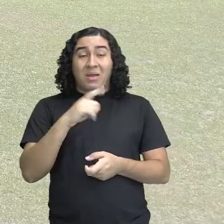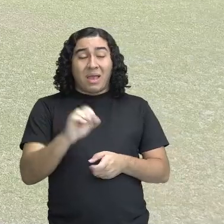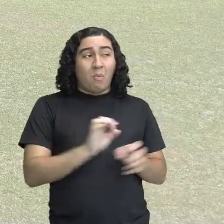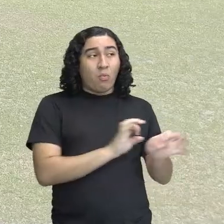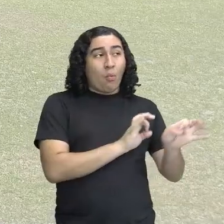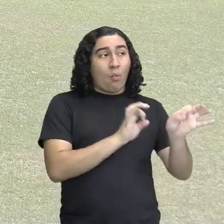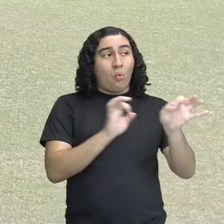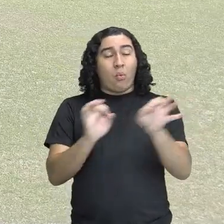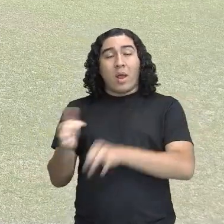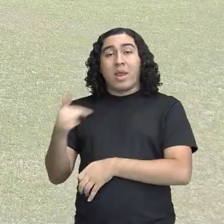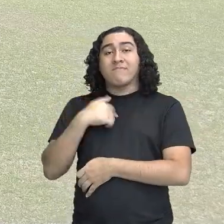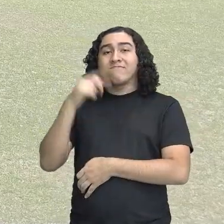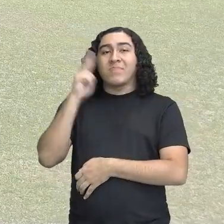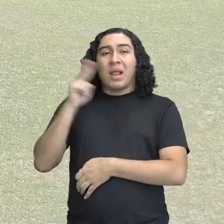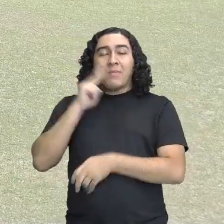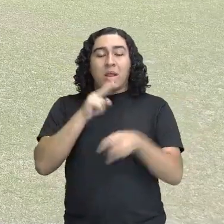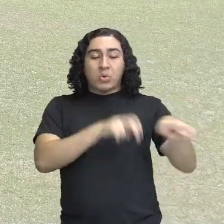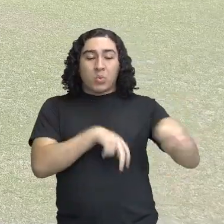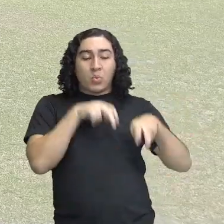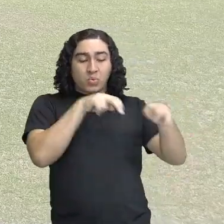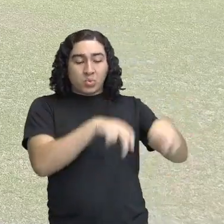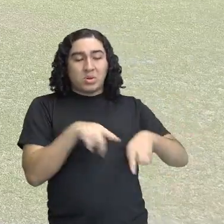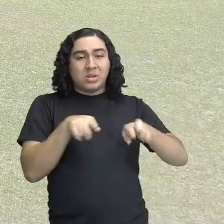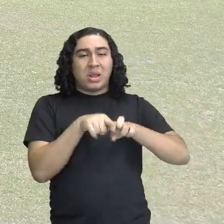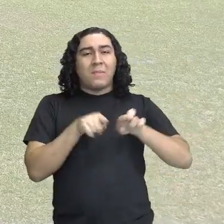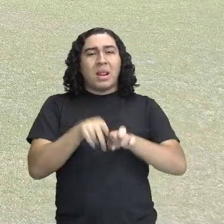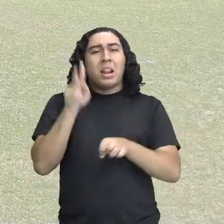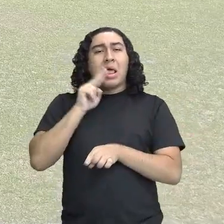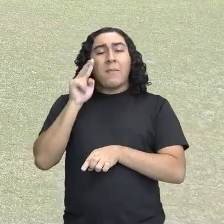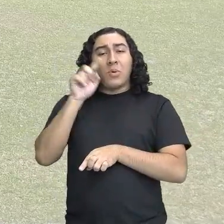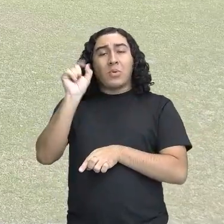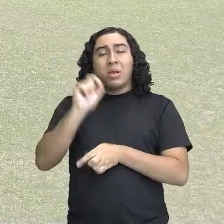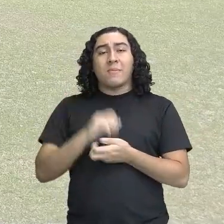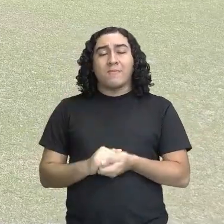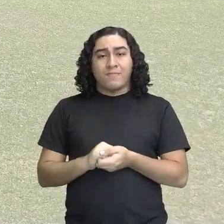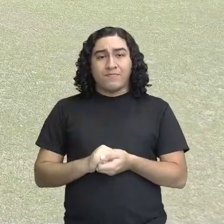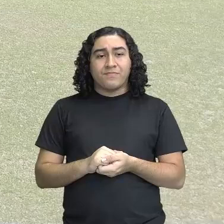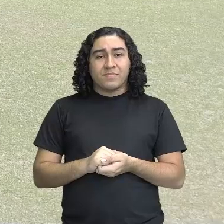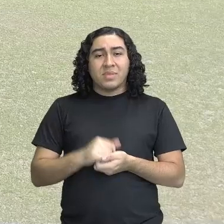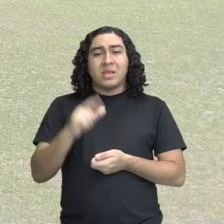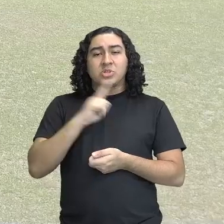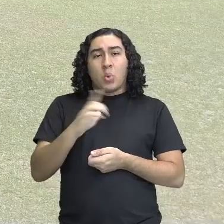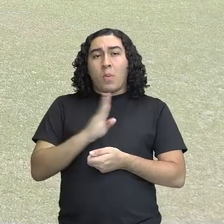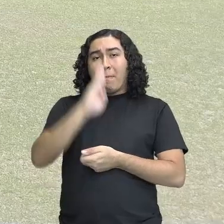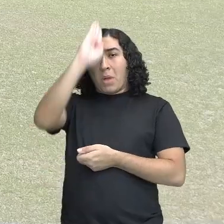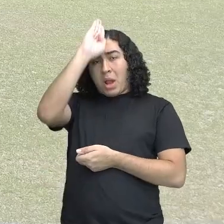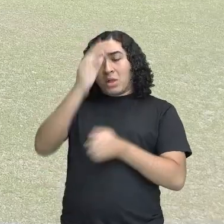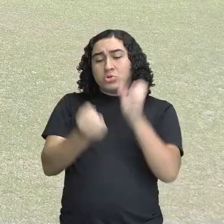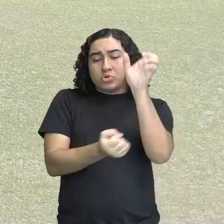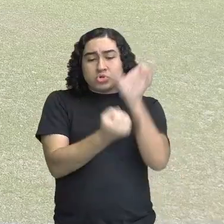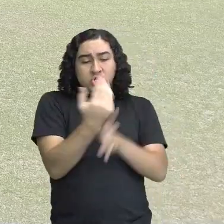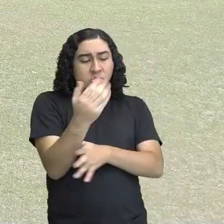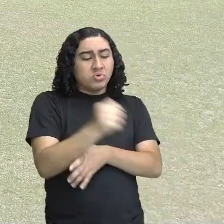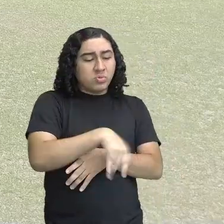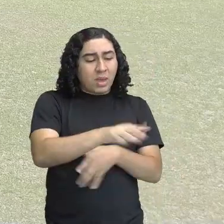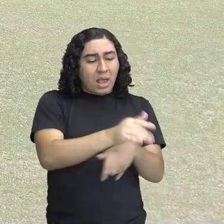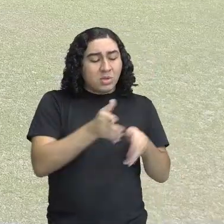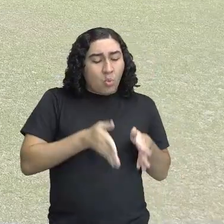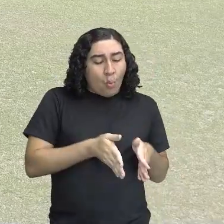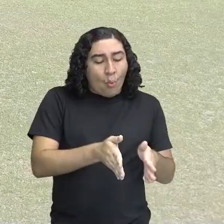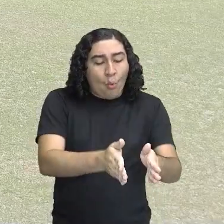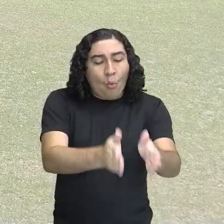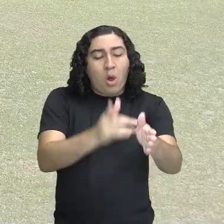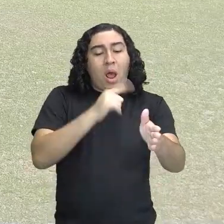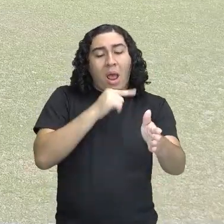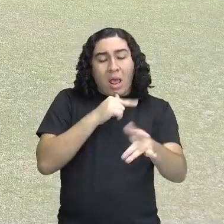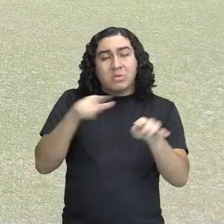estava lembrando lá na agricultura, eu estava lembrando dos romanos que criaram aquele aqueduto para poder levar aquela água. Sim. Né, e tal. E olha, os